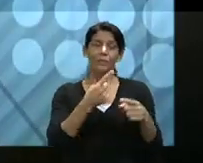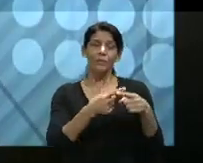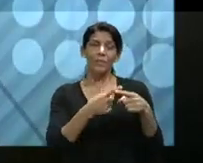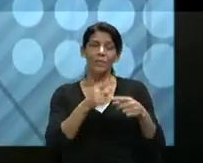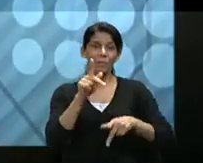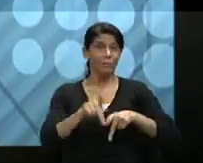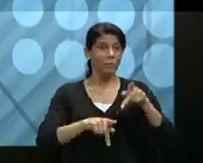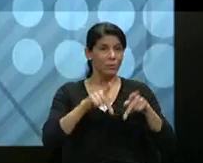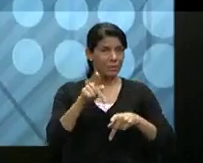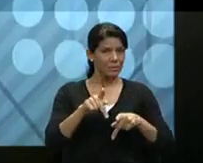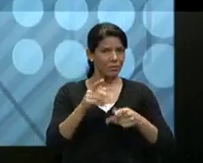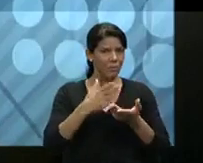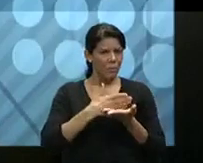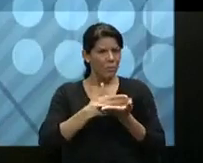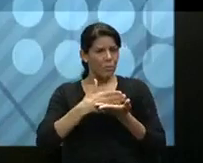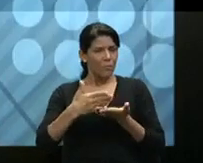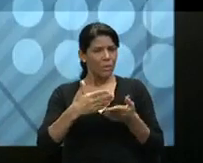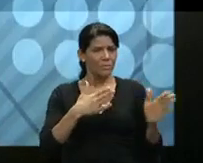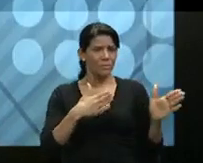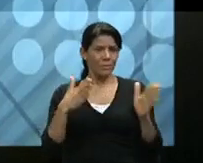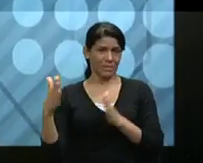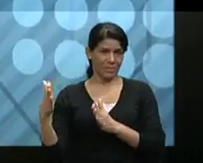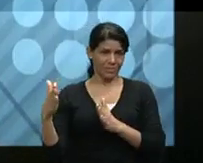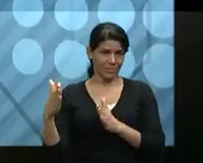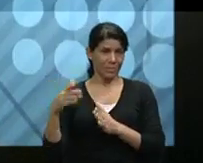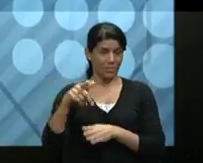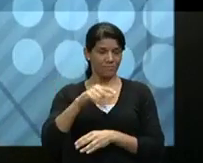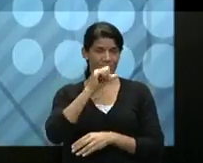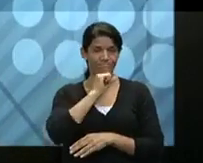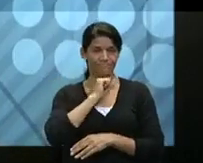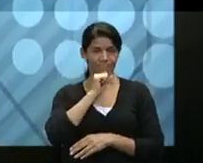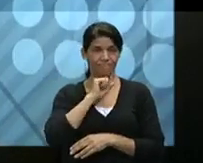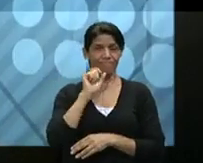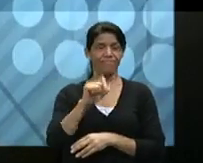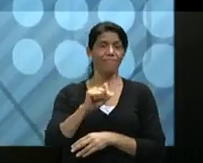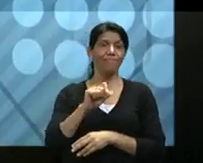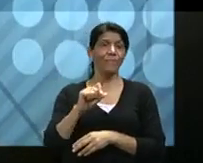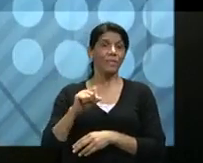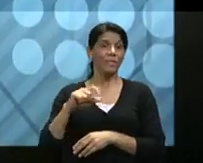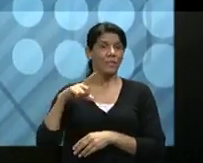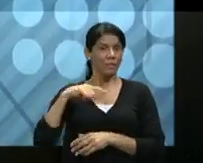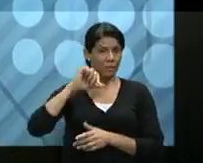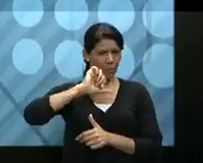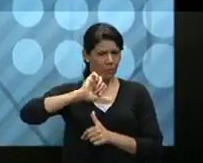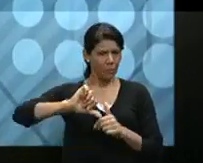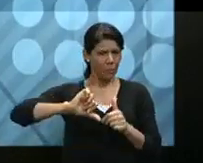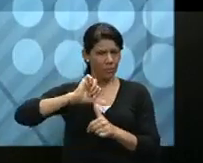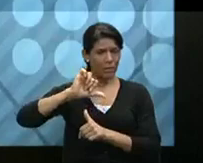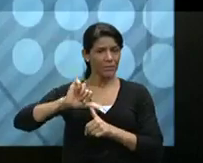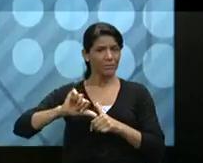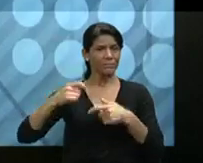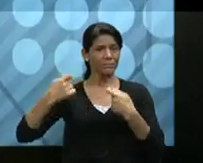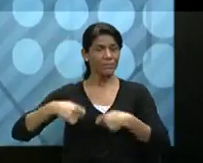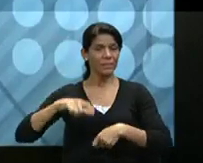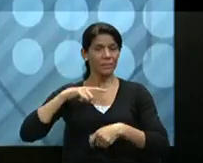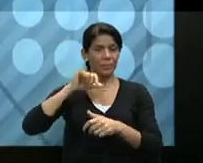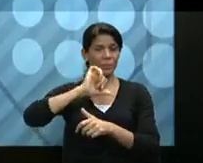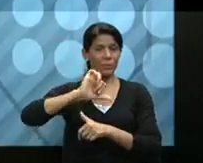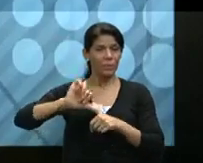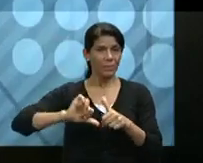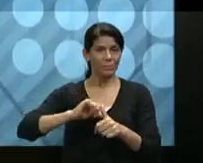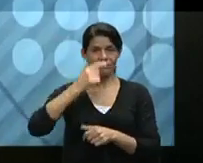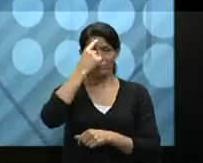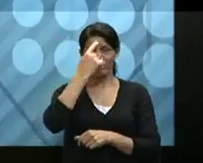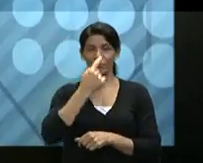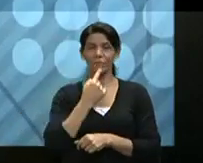que a população ela passa por esse processo de envelhecimento, nós temos uma mudança na demanda, nós temos uma mudança no